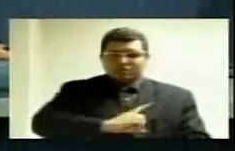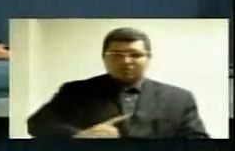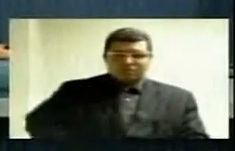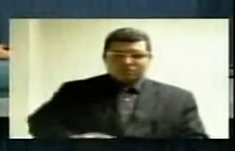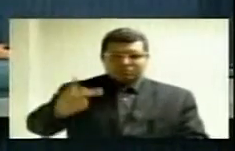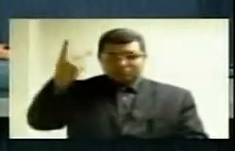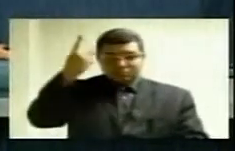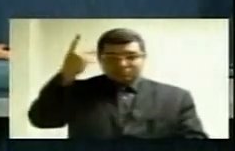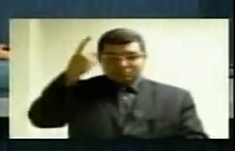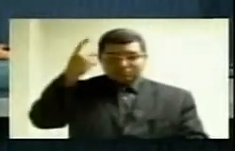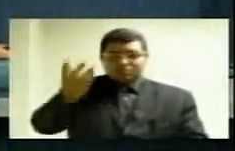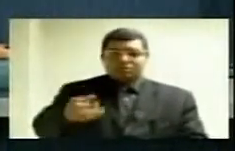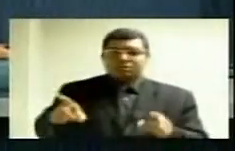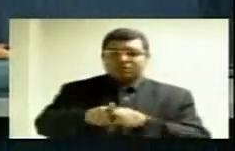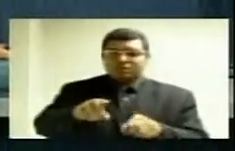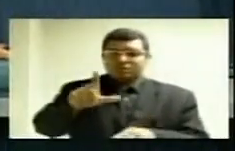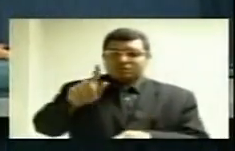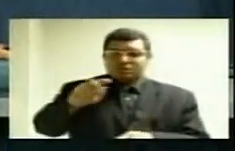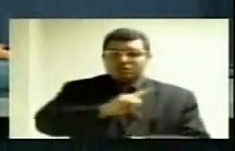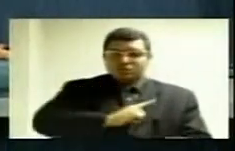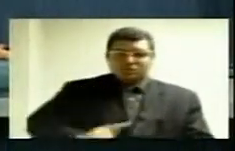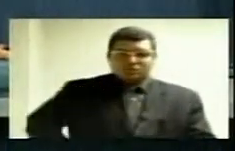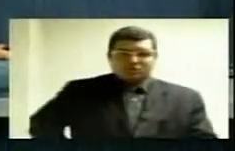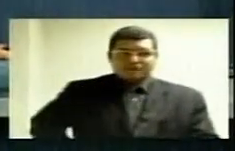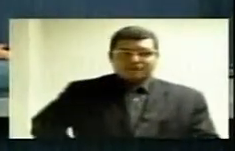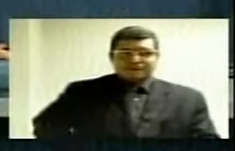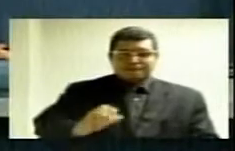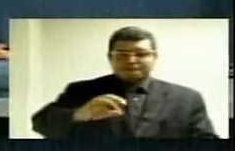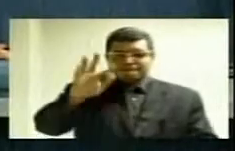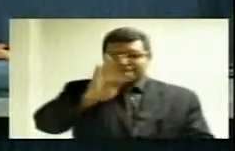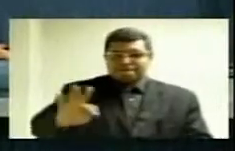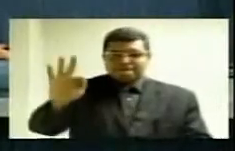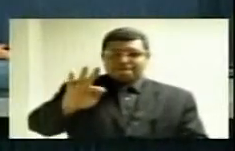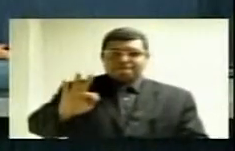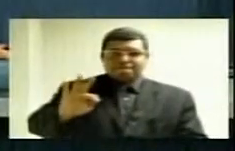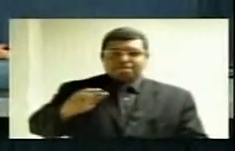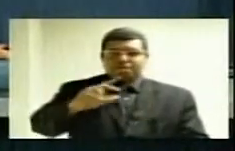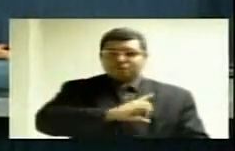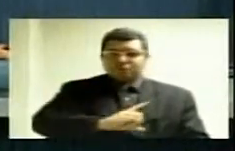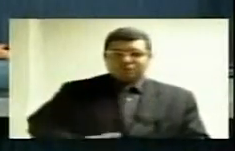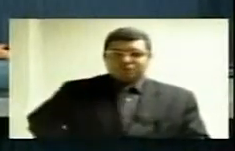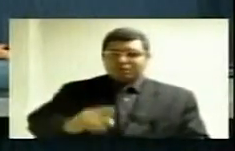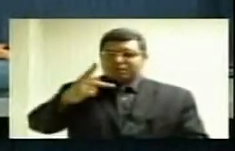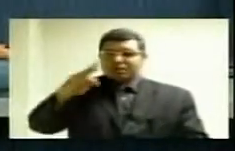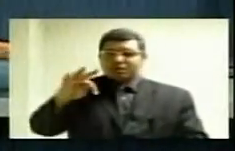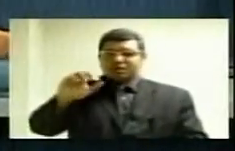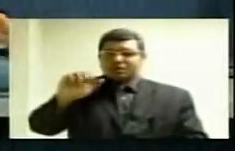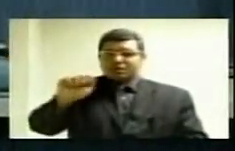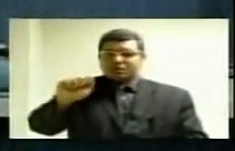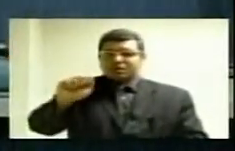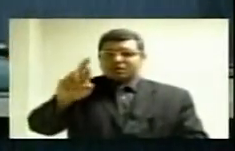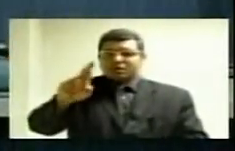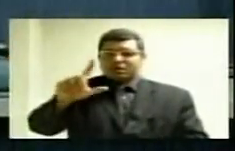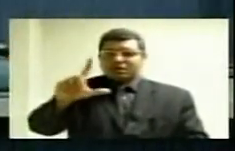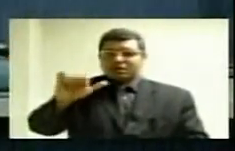São Paulo, e do líder do governo na Câmara Federal, deputado do PT, Arlindo